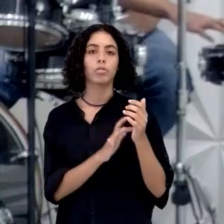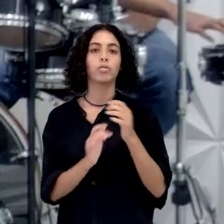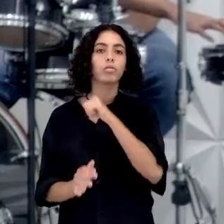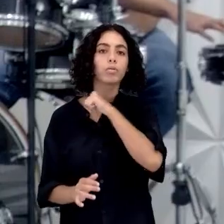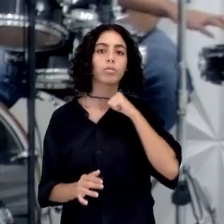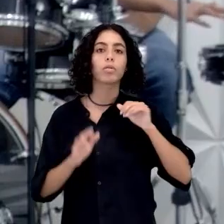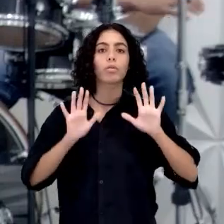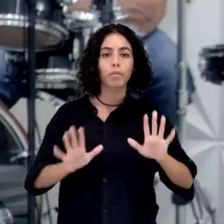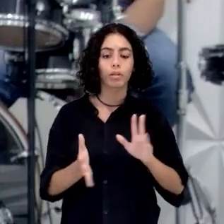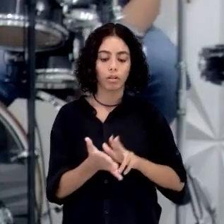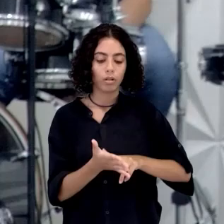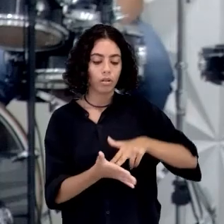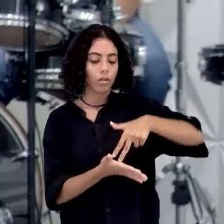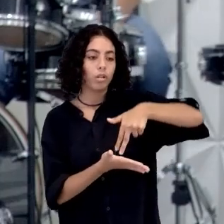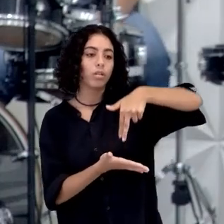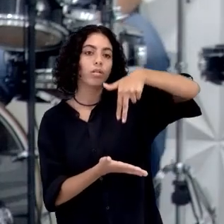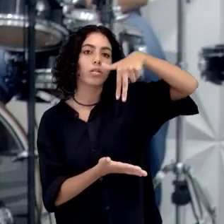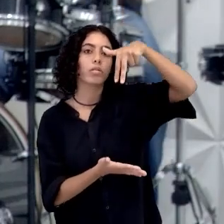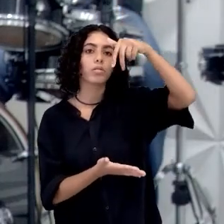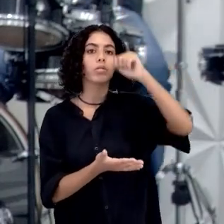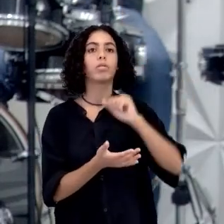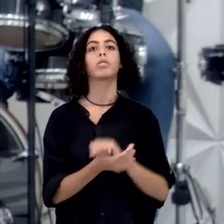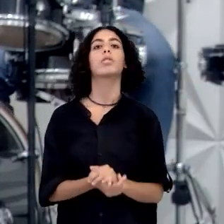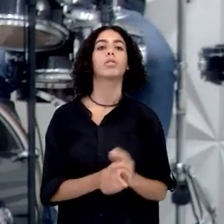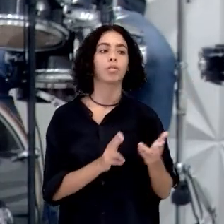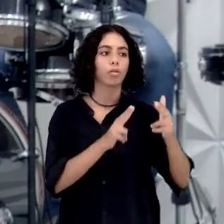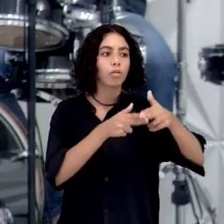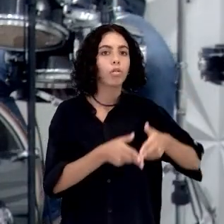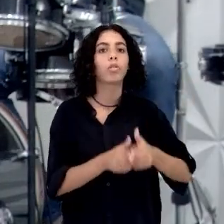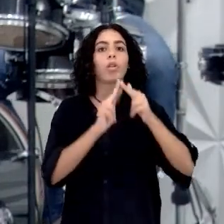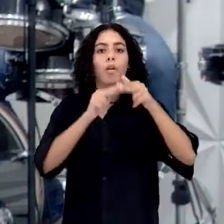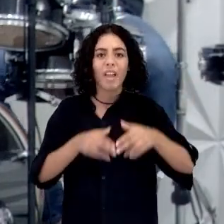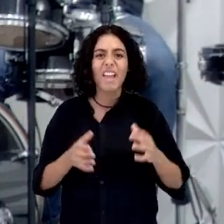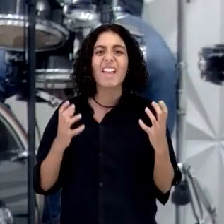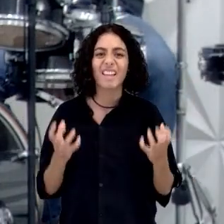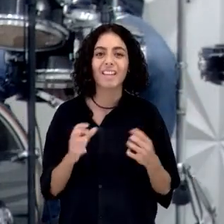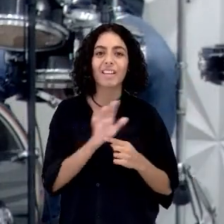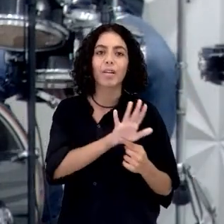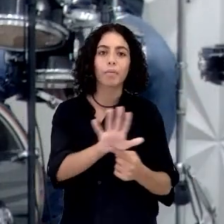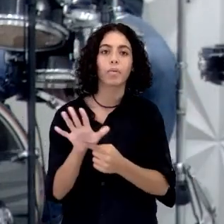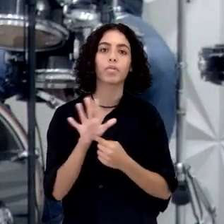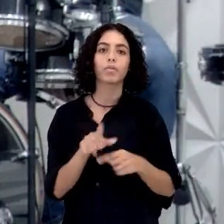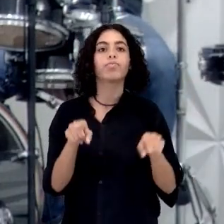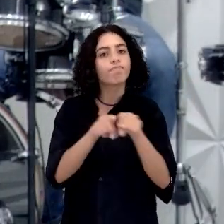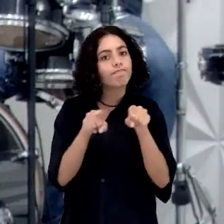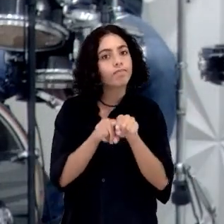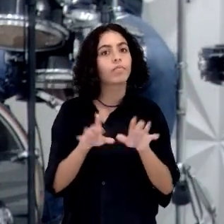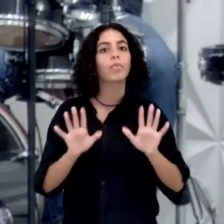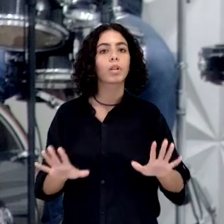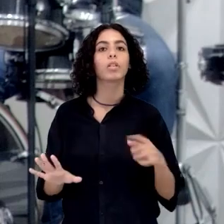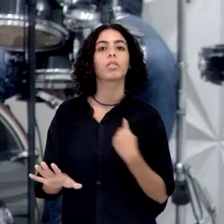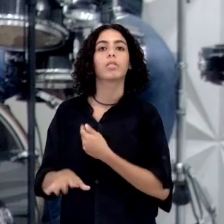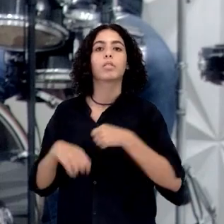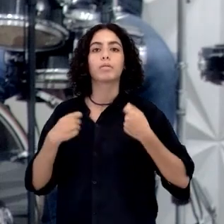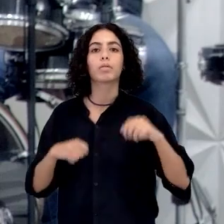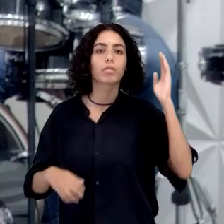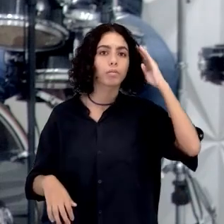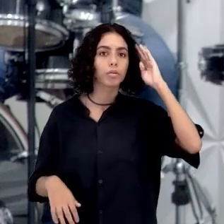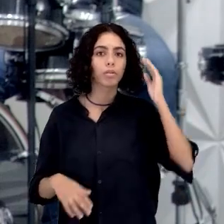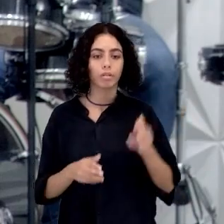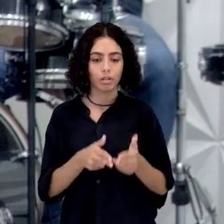eterna. Mas, principalmente, o que nós precisamos entender hoje é que a arca é sinônimo de